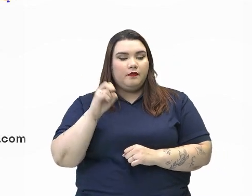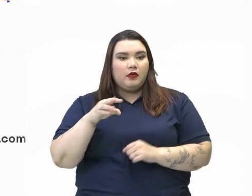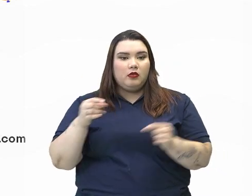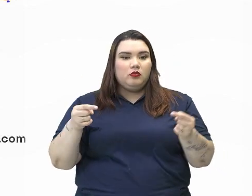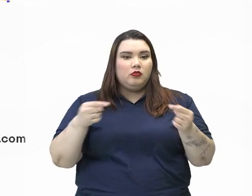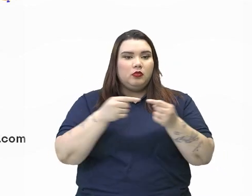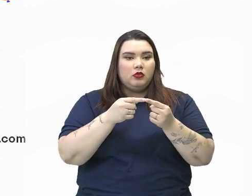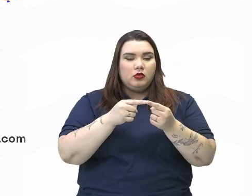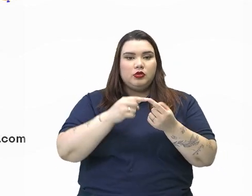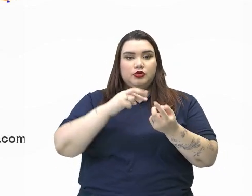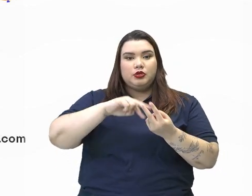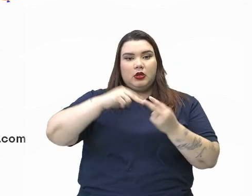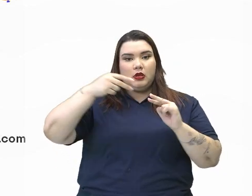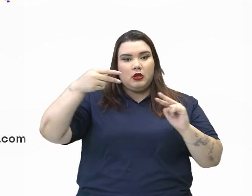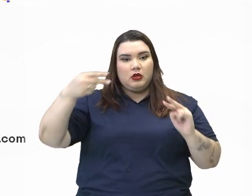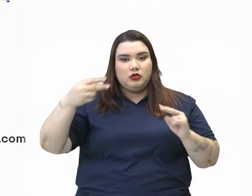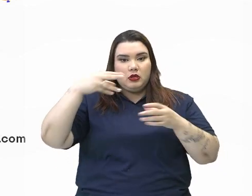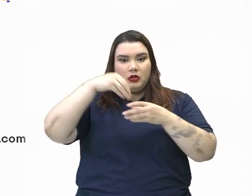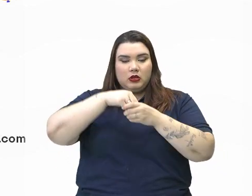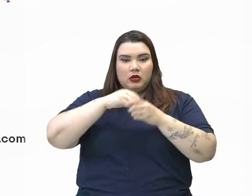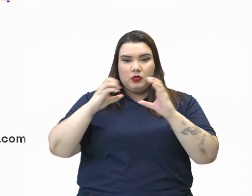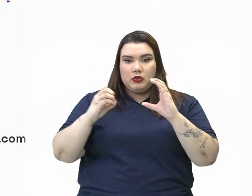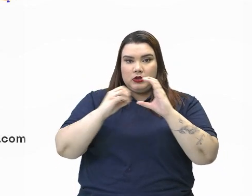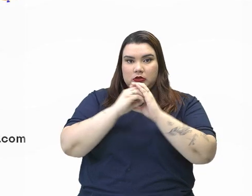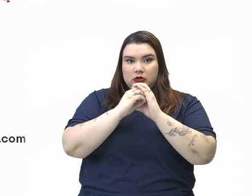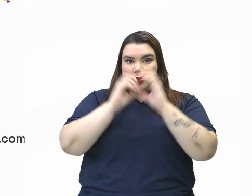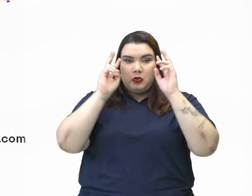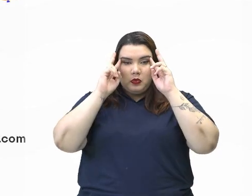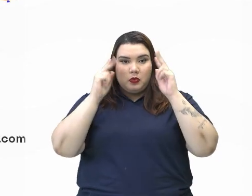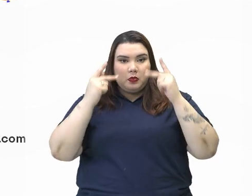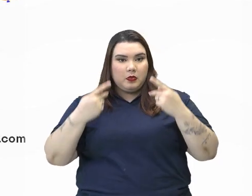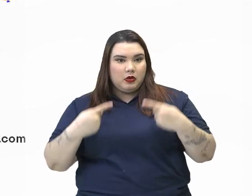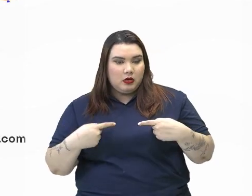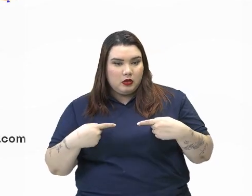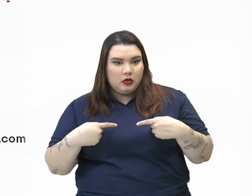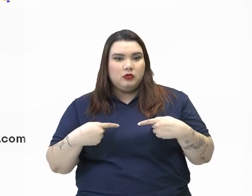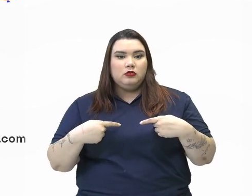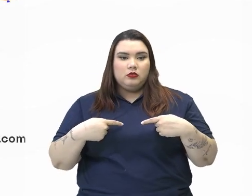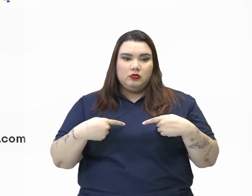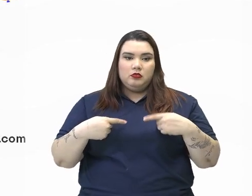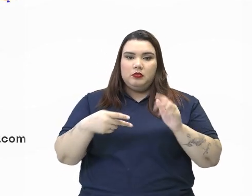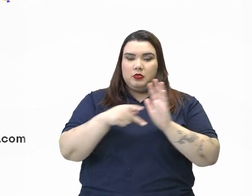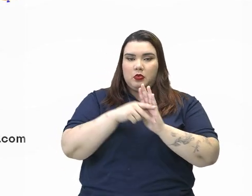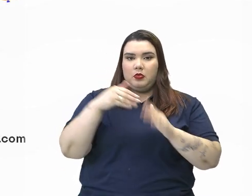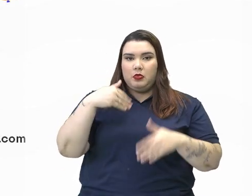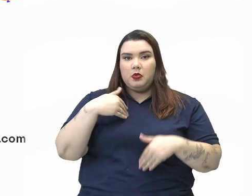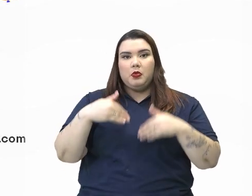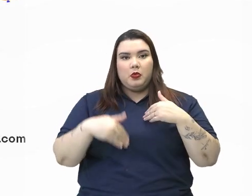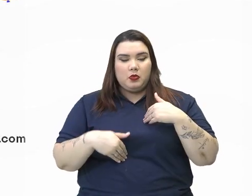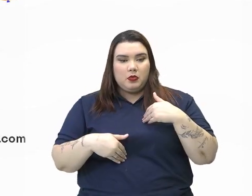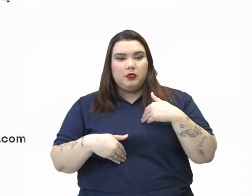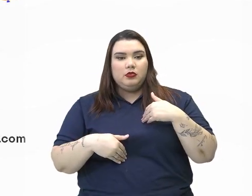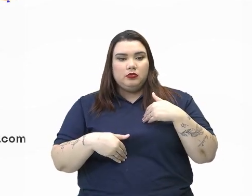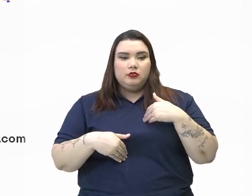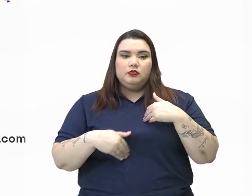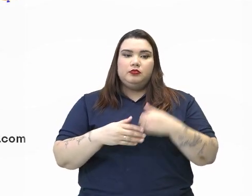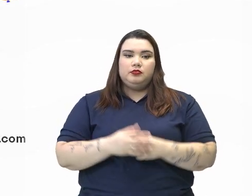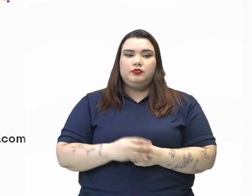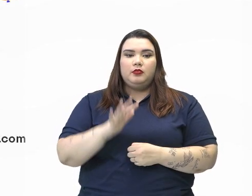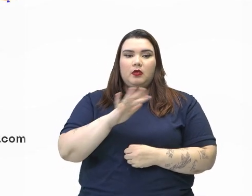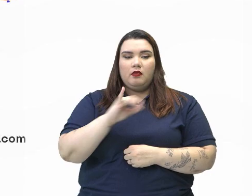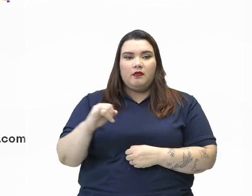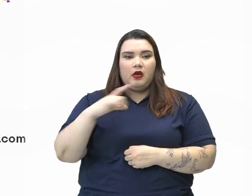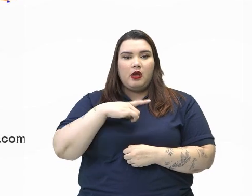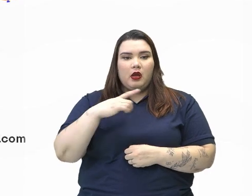material genético dentro da célula humana, né? No caso aí a célula de defesa do nosso organismo, vai mexer ali